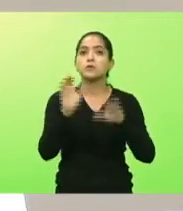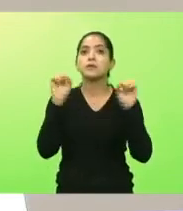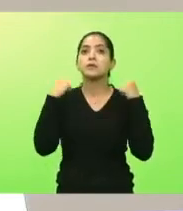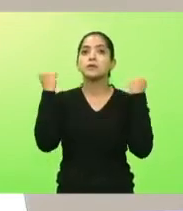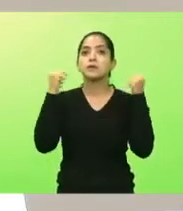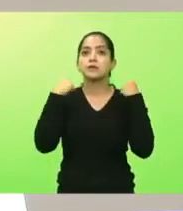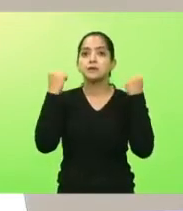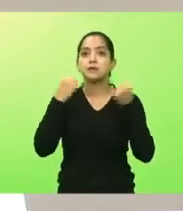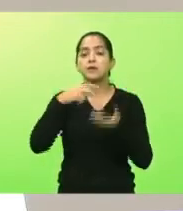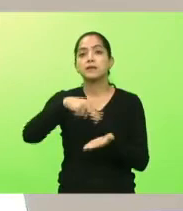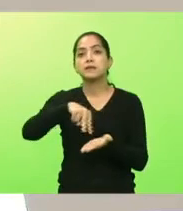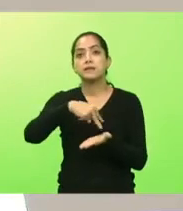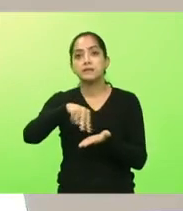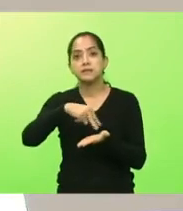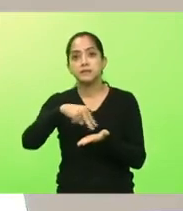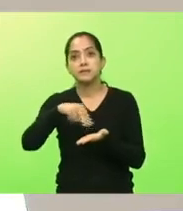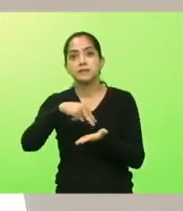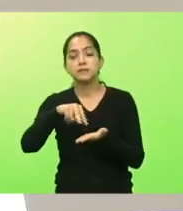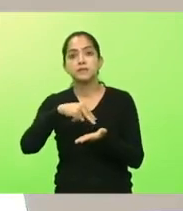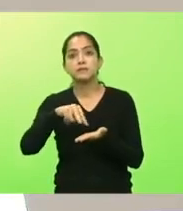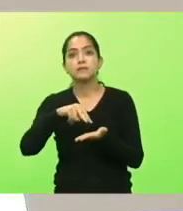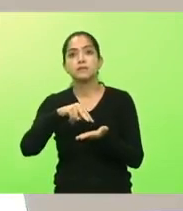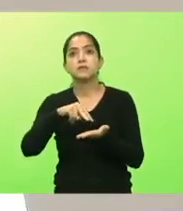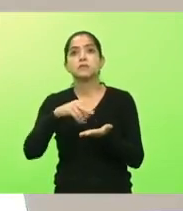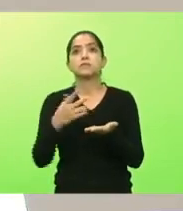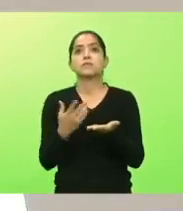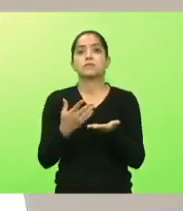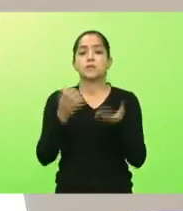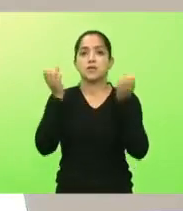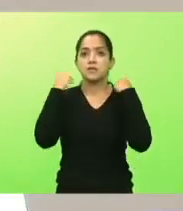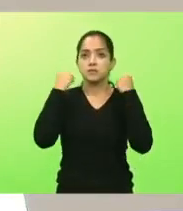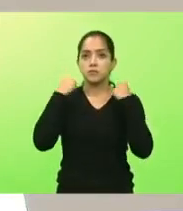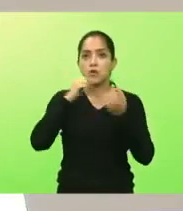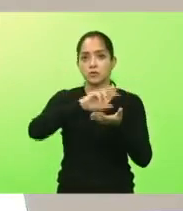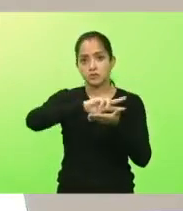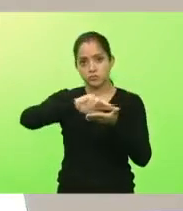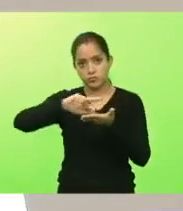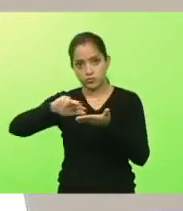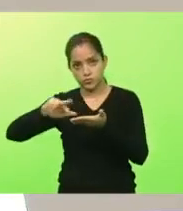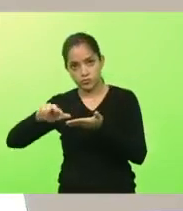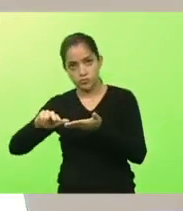dança, artes marciais, esportes e demais atividades